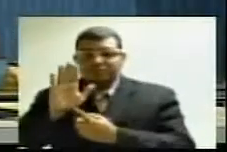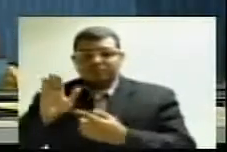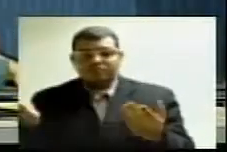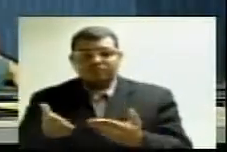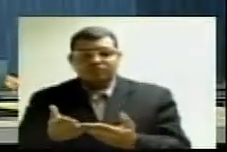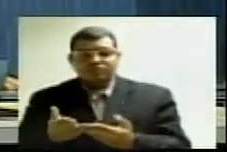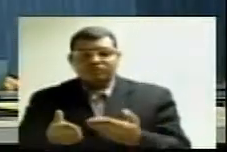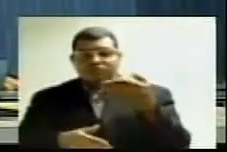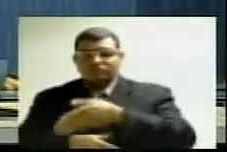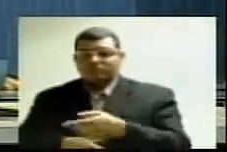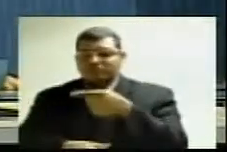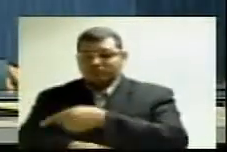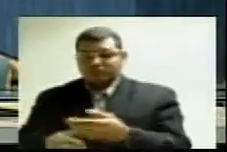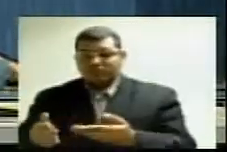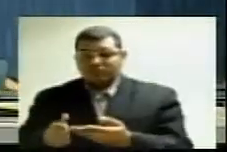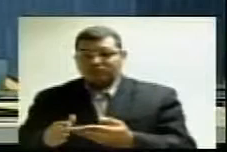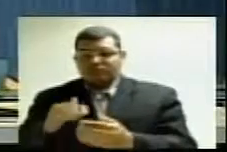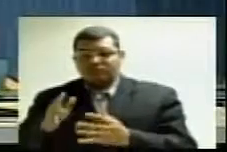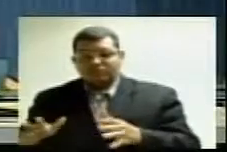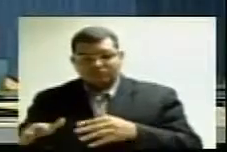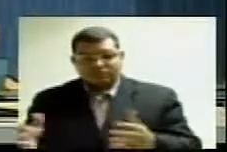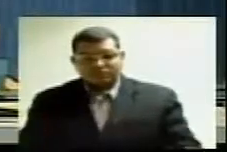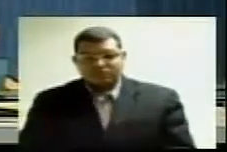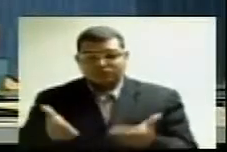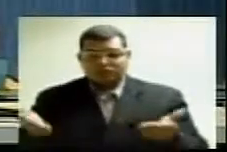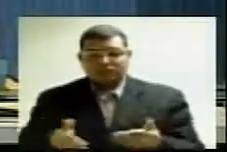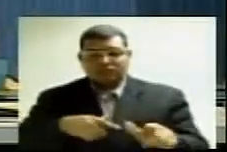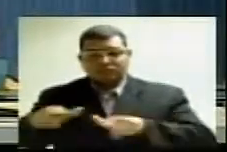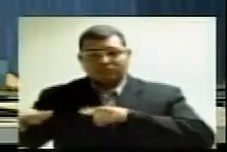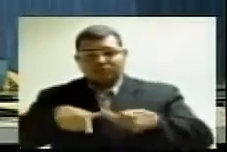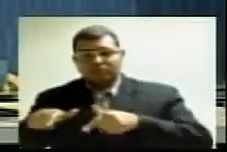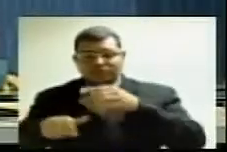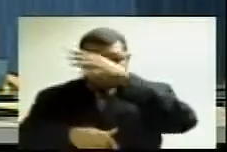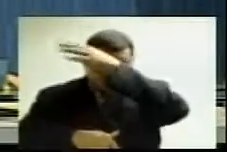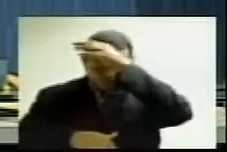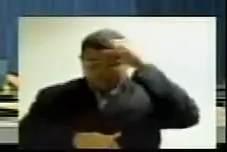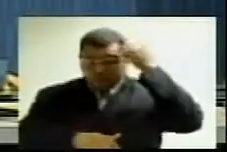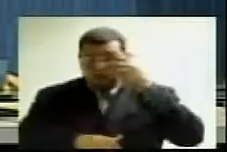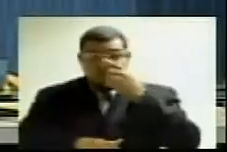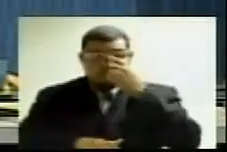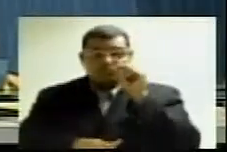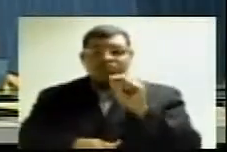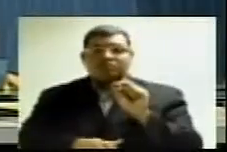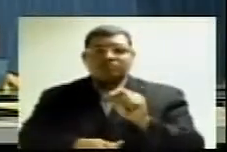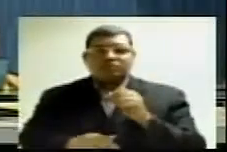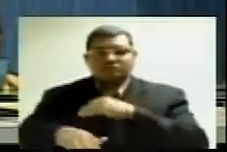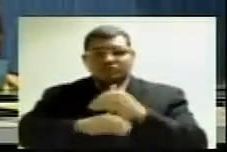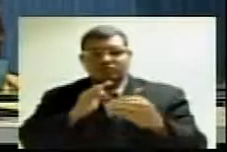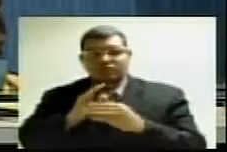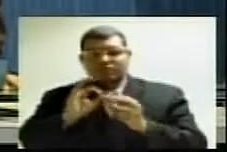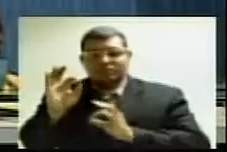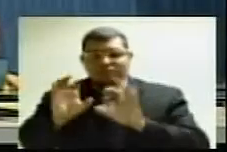possibilitando que a partir dali se distribua os produtos do polo industrial de Manaus para toda a